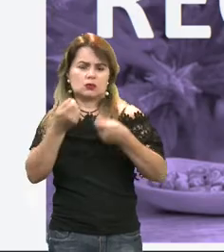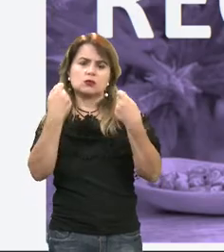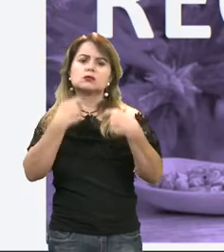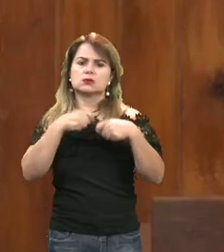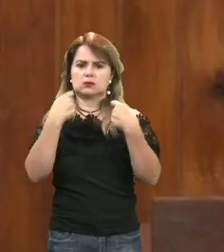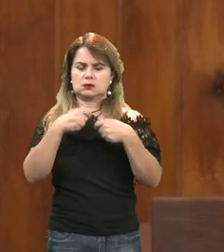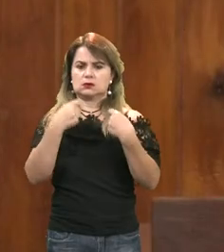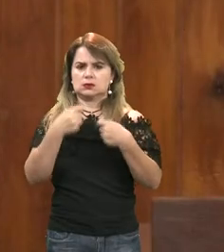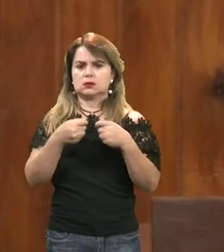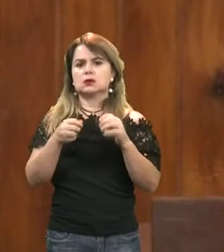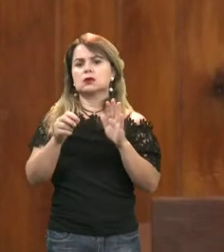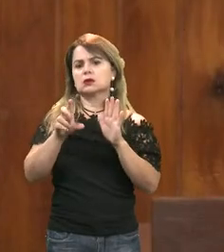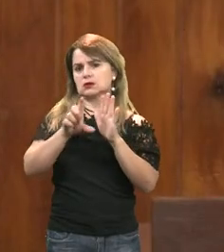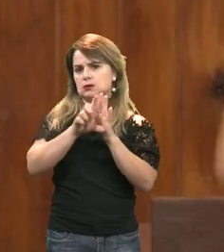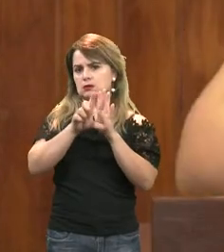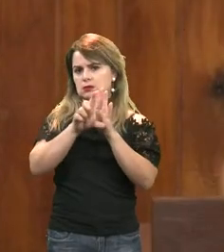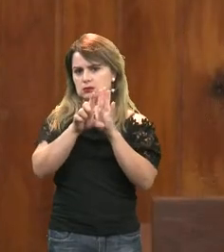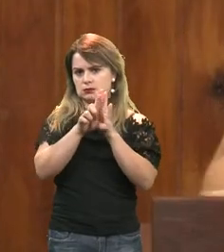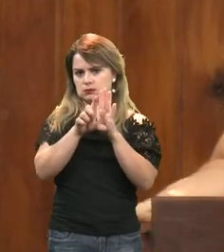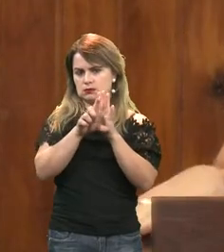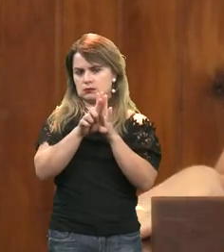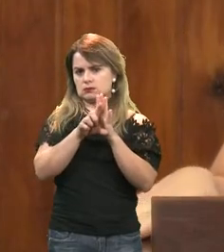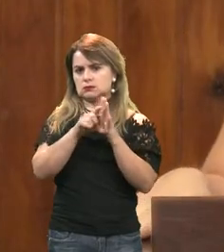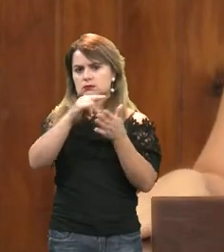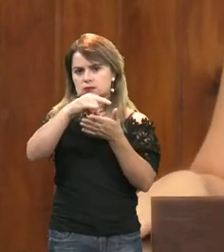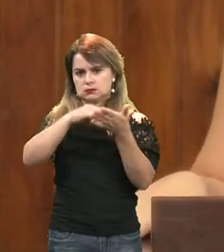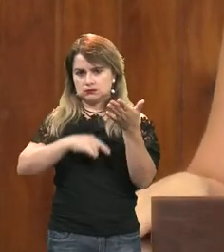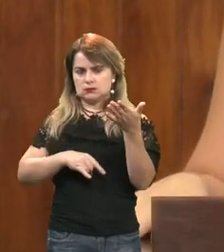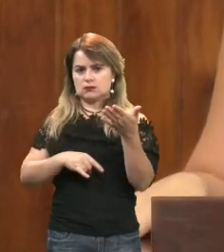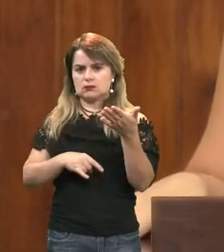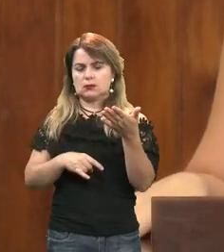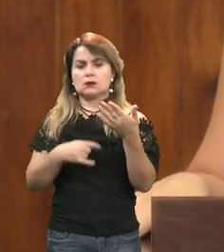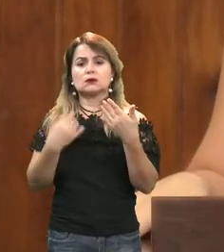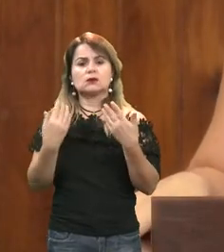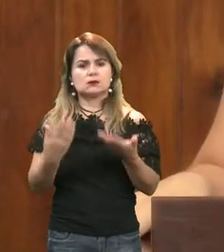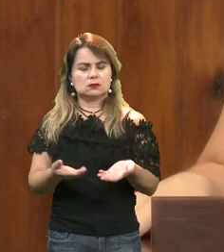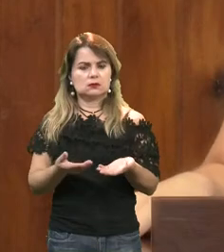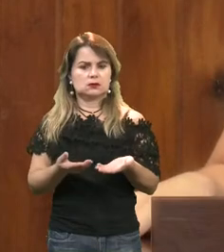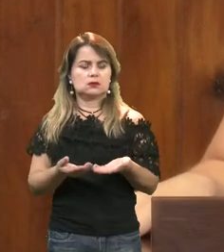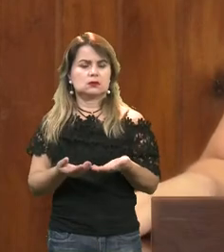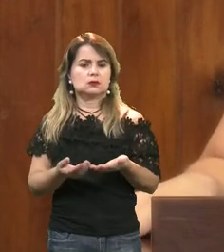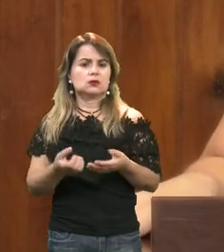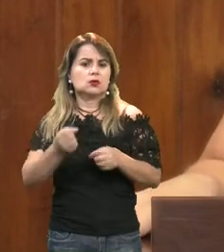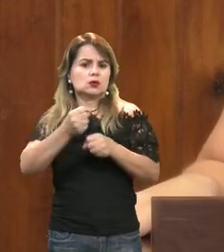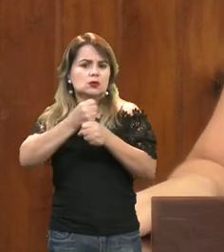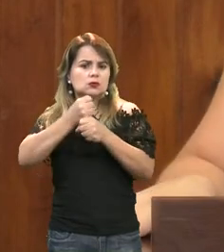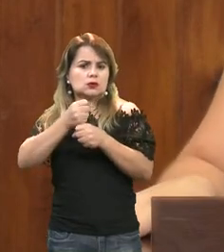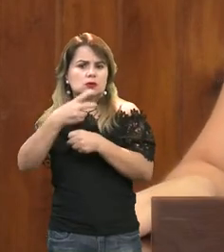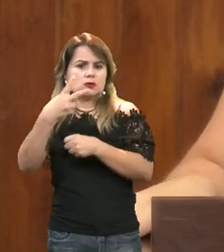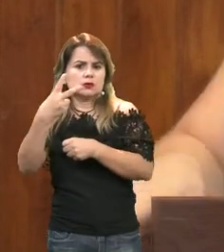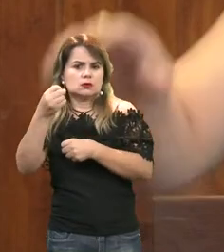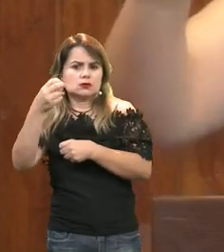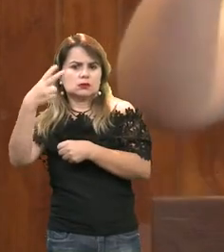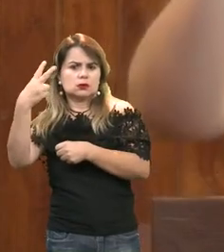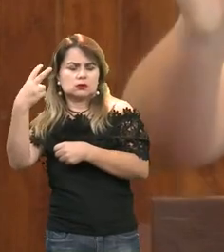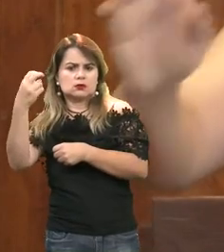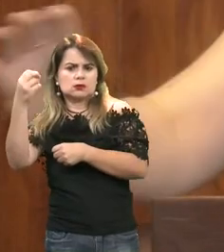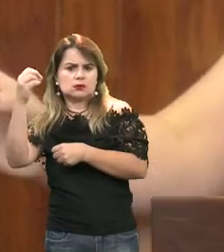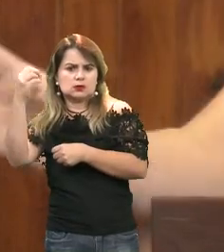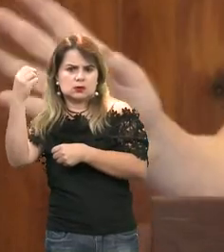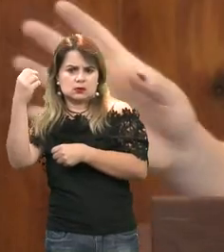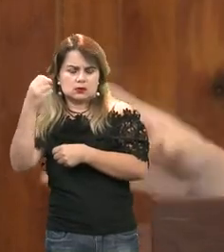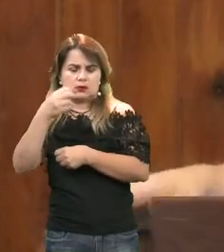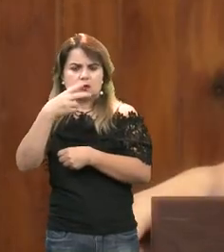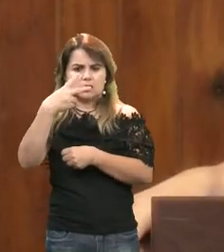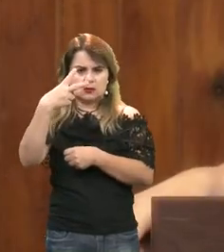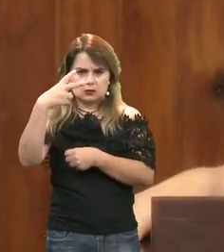regulamentação. Então, como eu coloquei, a Lei de Drogas de 2006 já excepcionou